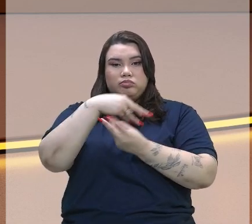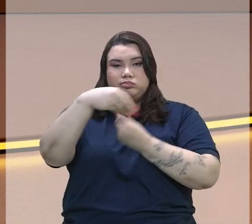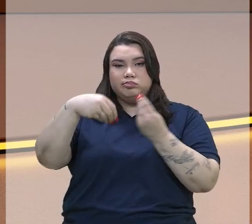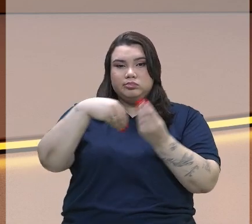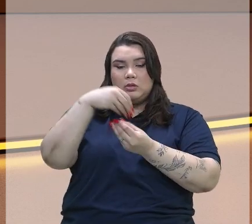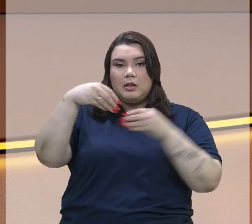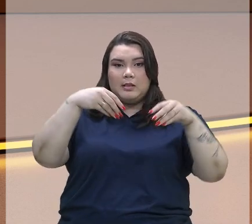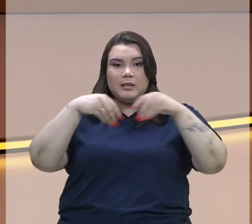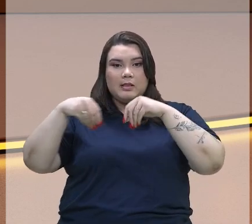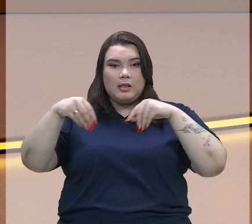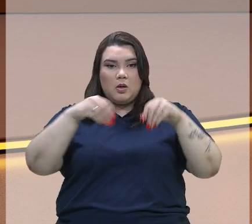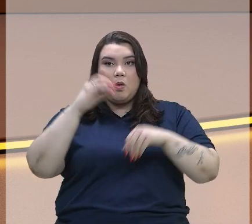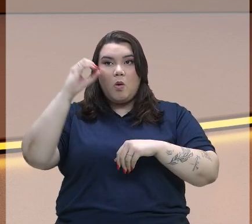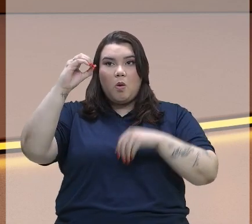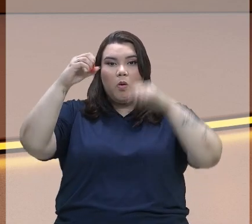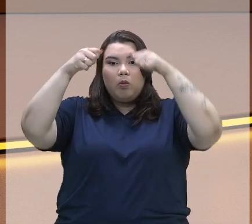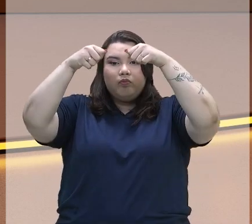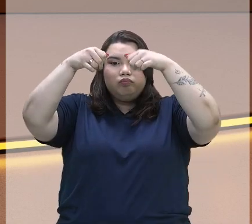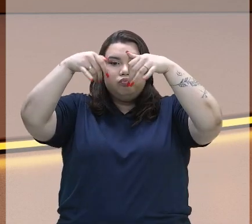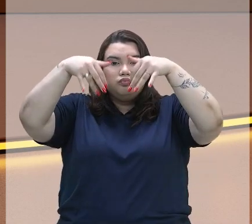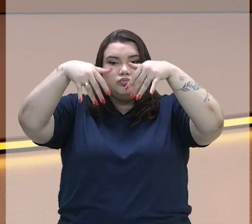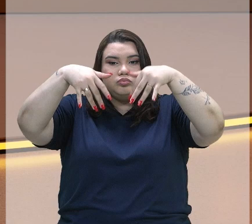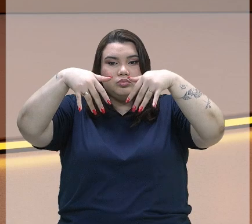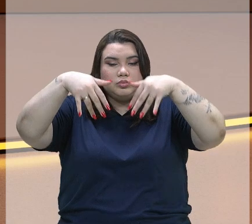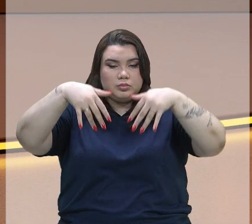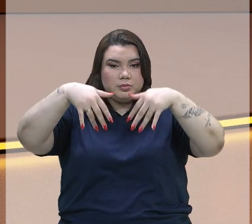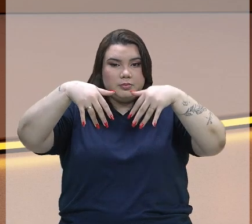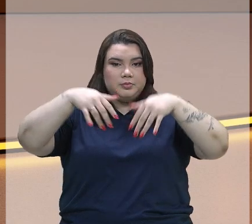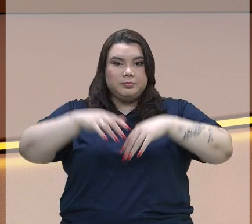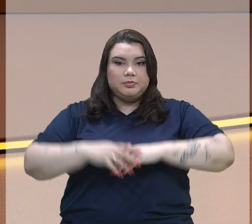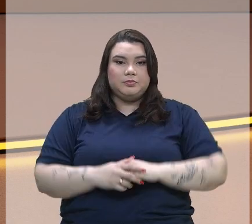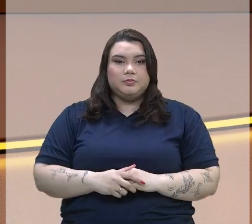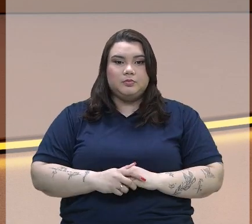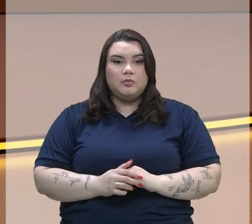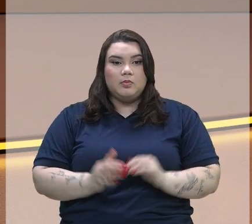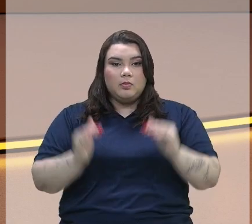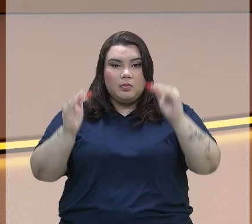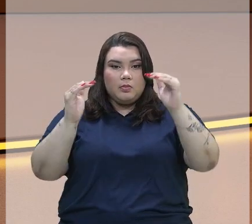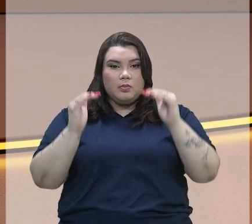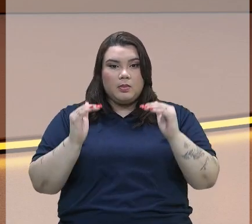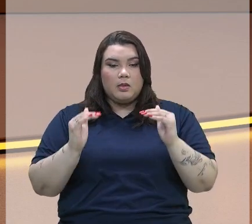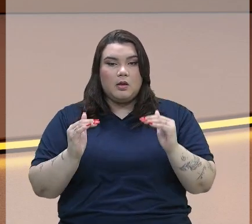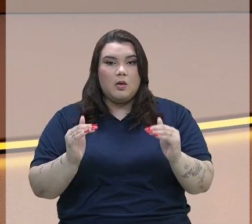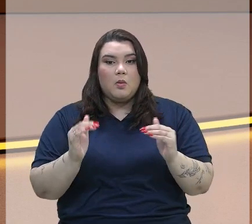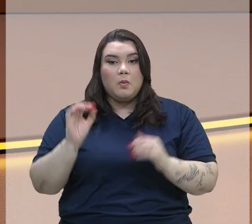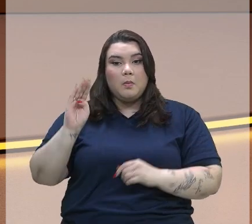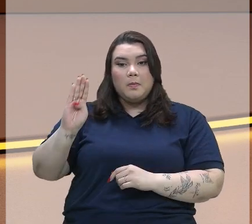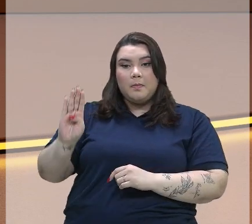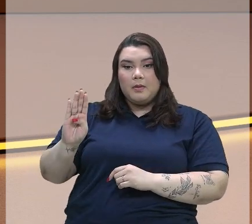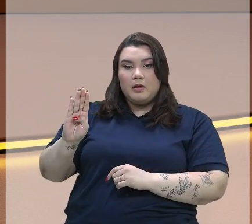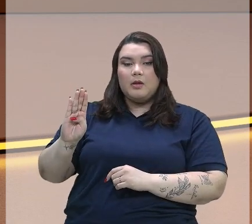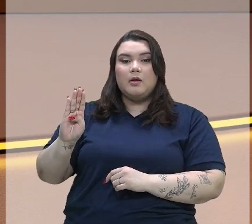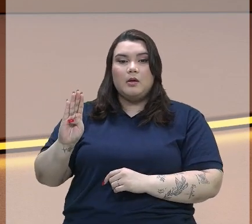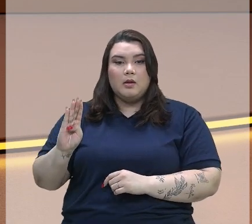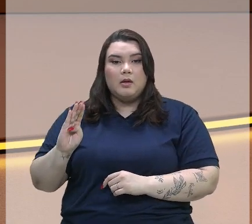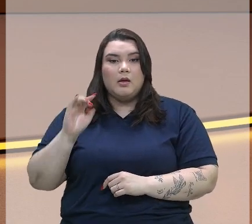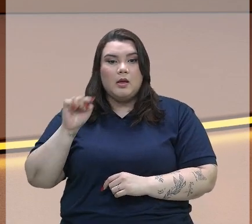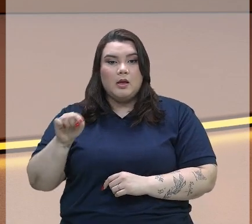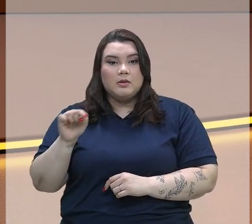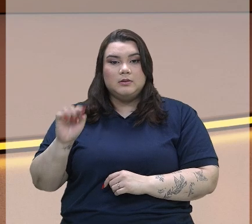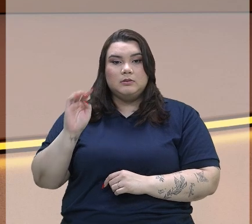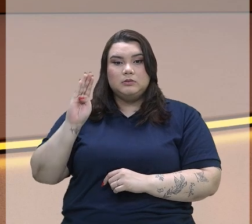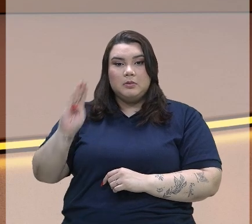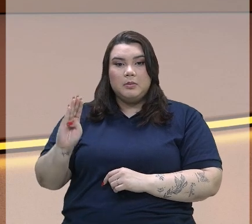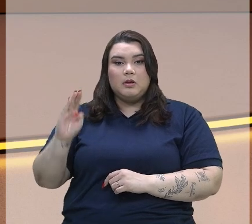horizonte O, onde nós temos muita matéria orgânica. Nós temos o horizonte B, que vai aparecer mais aqui, e no horizonte